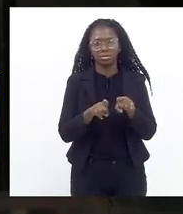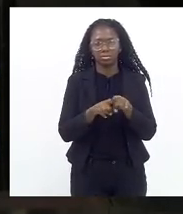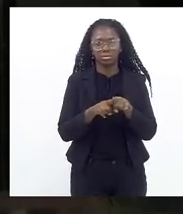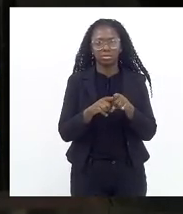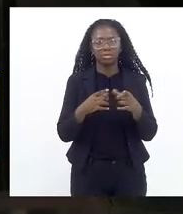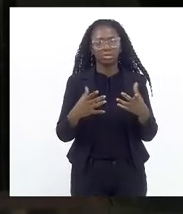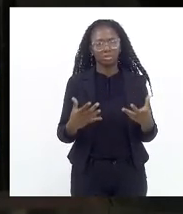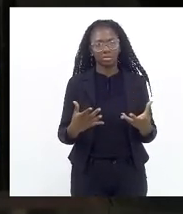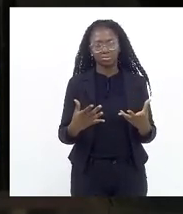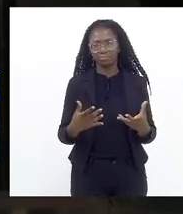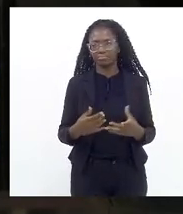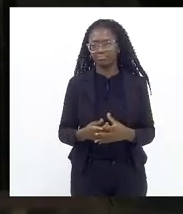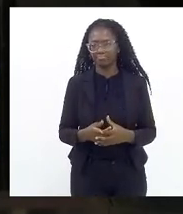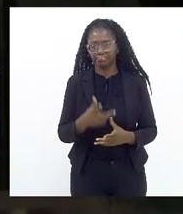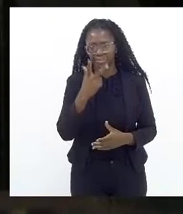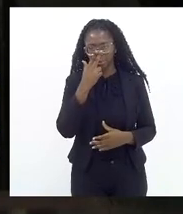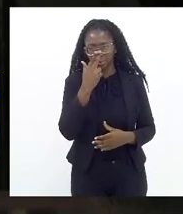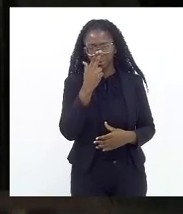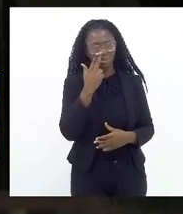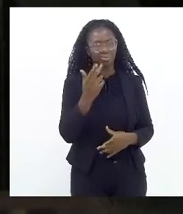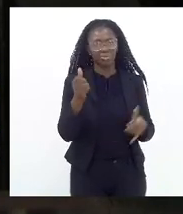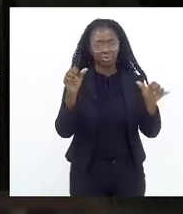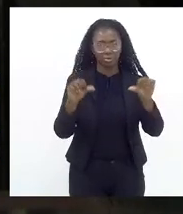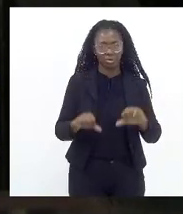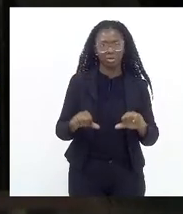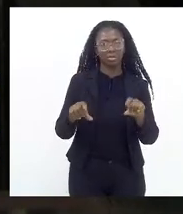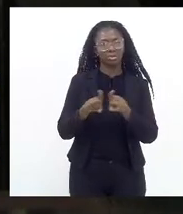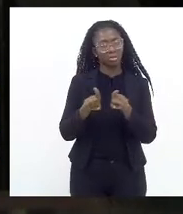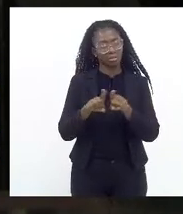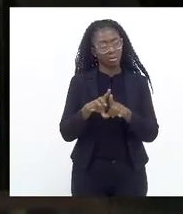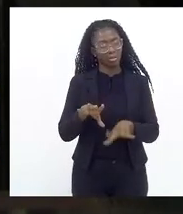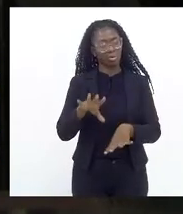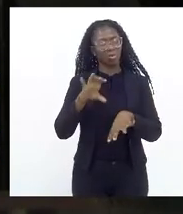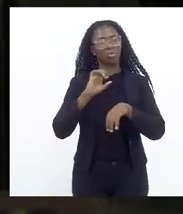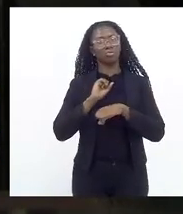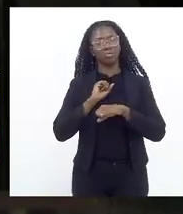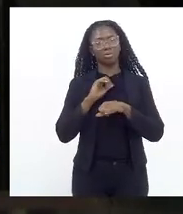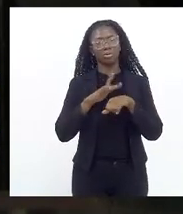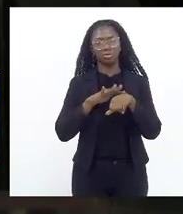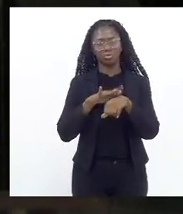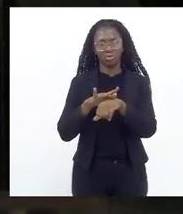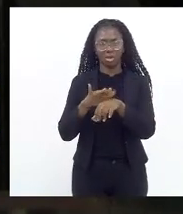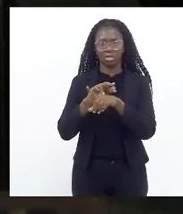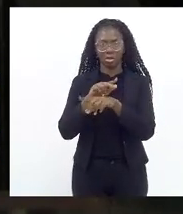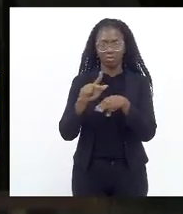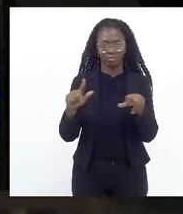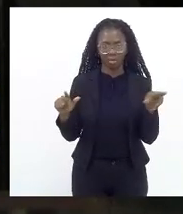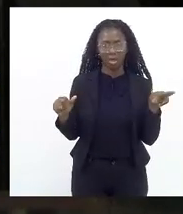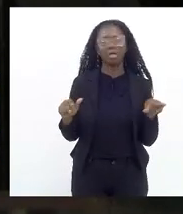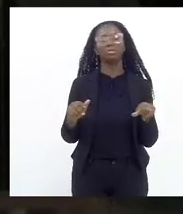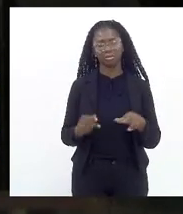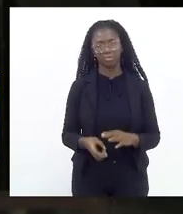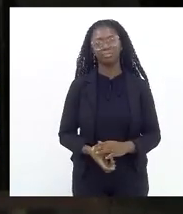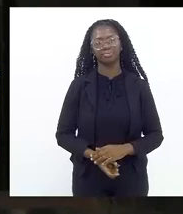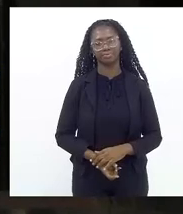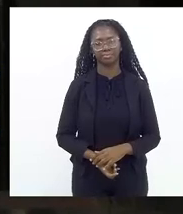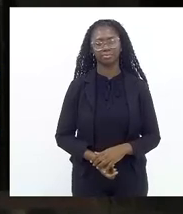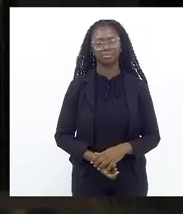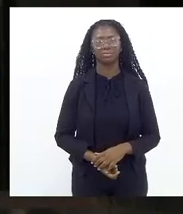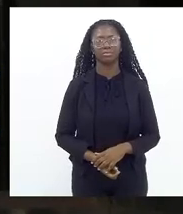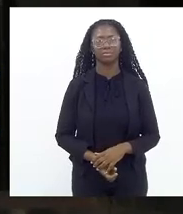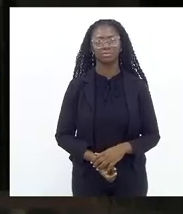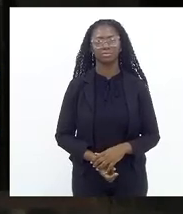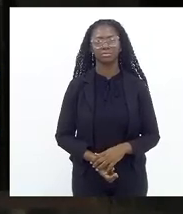condições de muita vulnerabilidade, inclusive para contrair patologias, doenças, viroses.